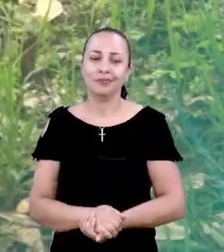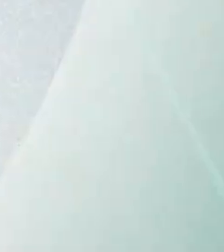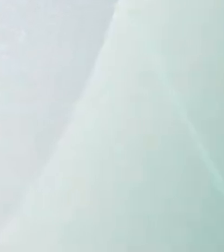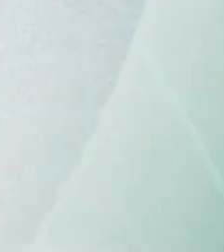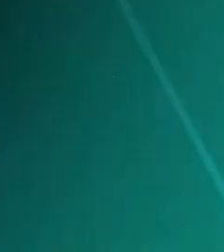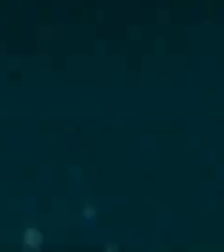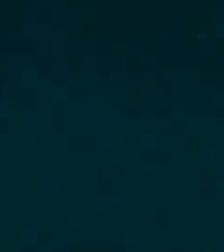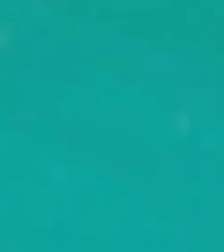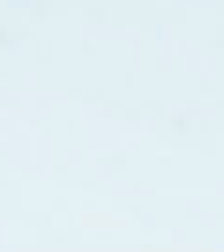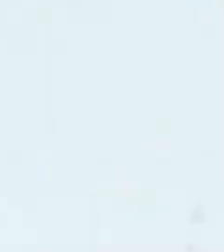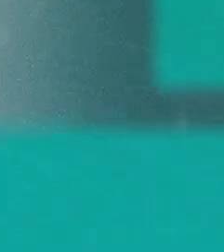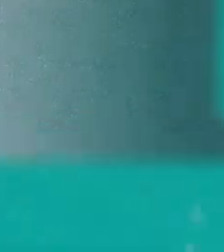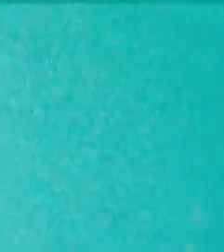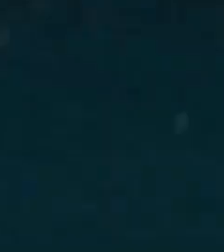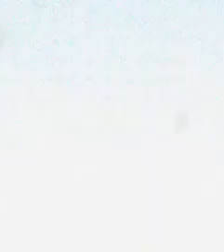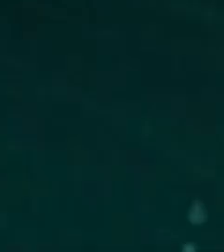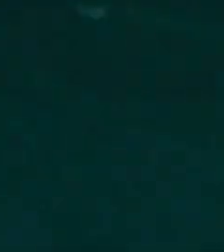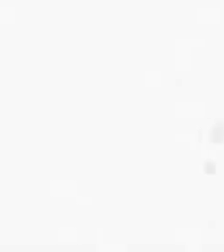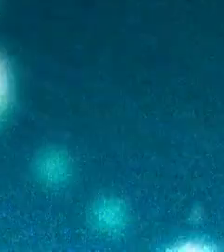já.